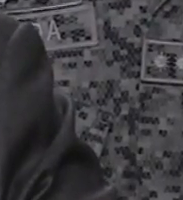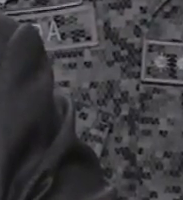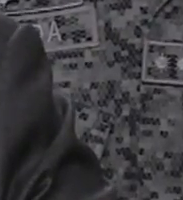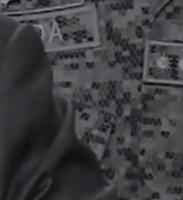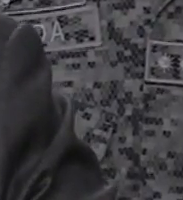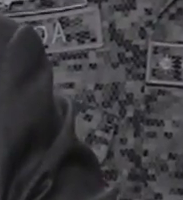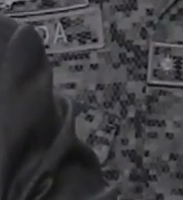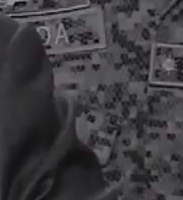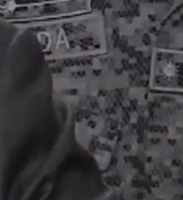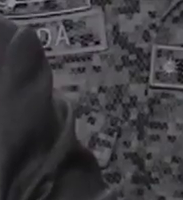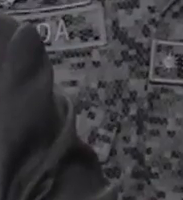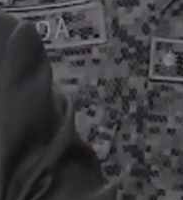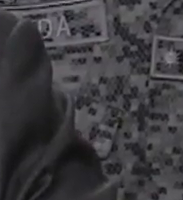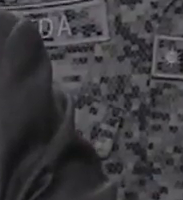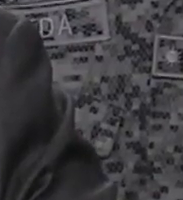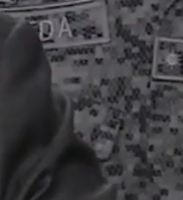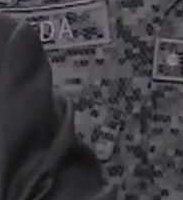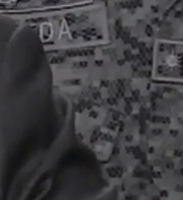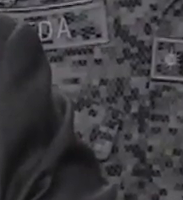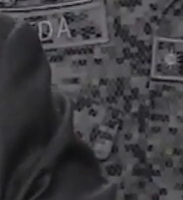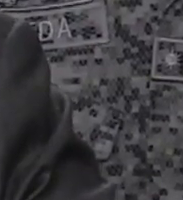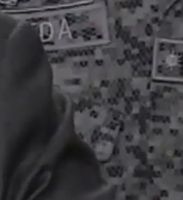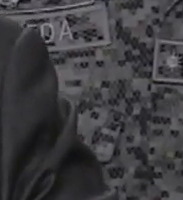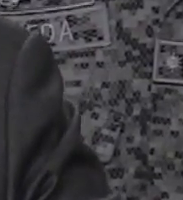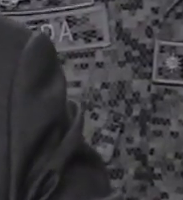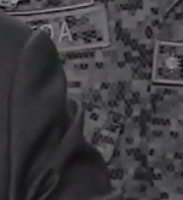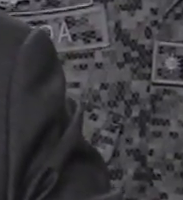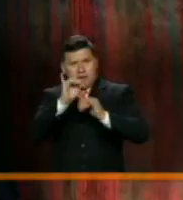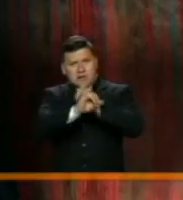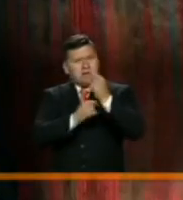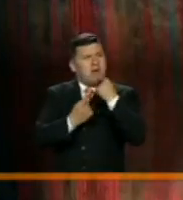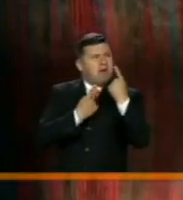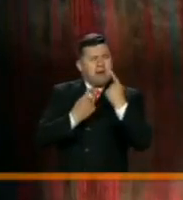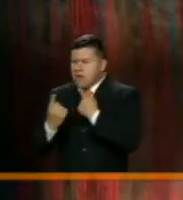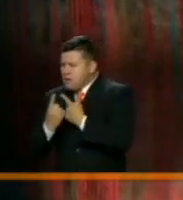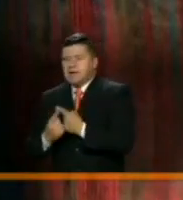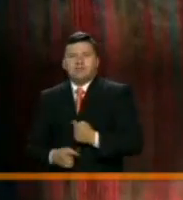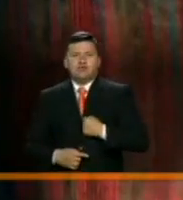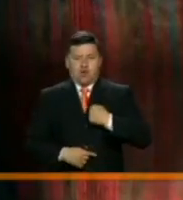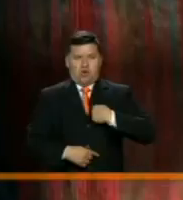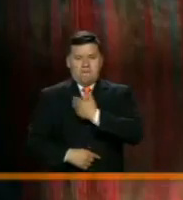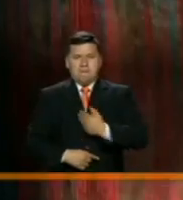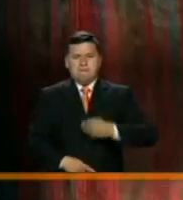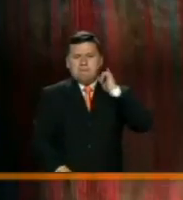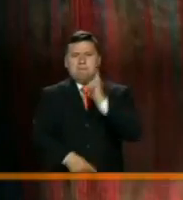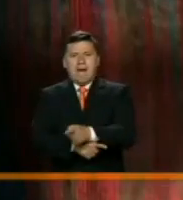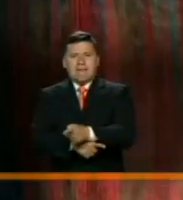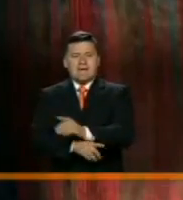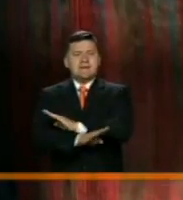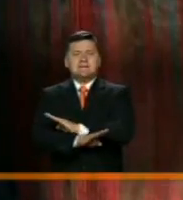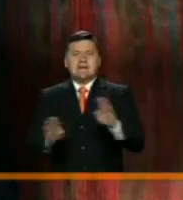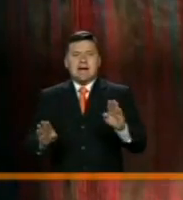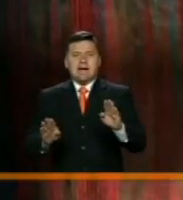eldemar vou Reis Rodrigues de nacionalidade Colombiana ele morreu no ataque também nesta sexta o presidente colombiano